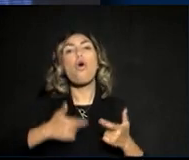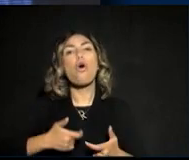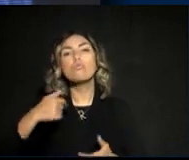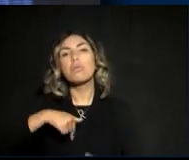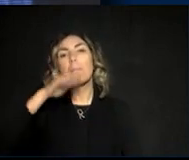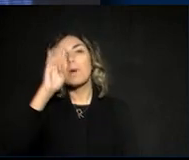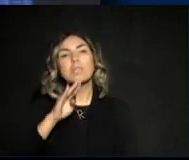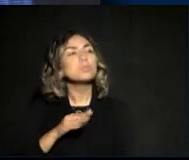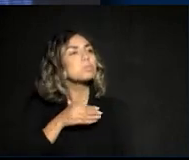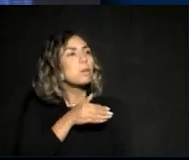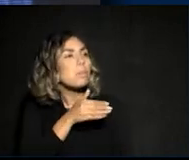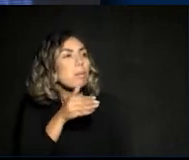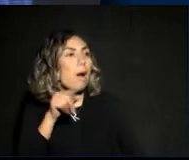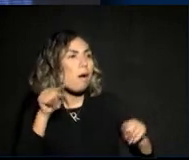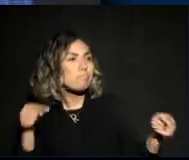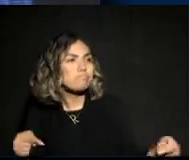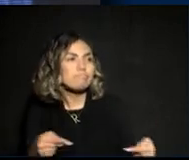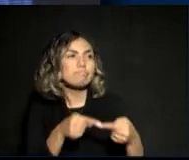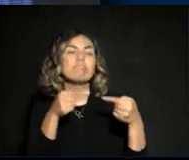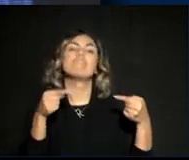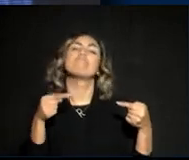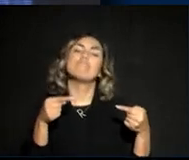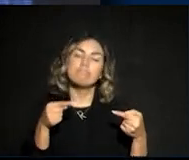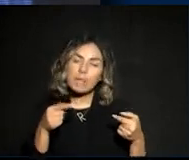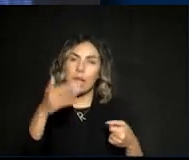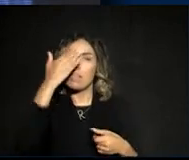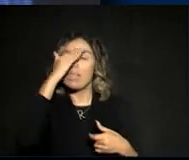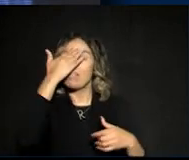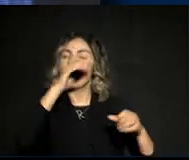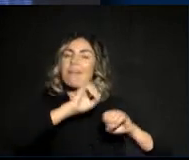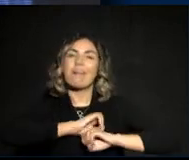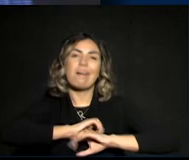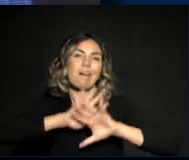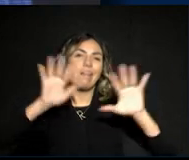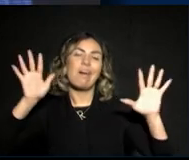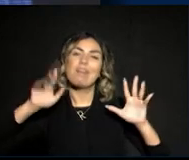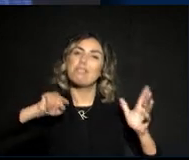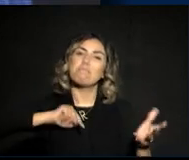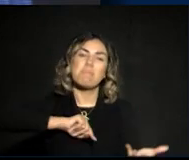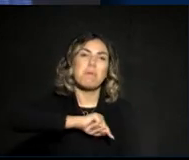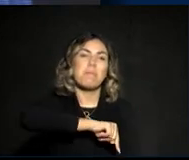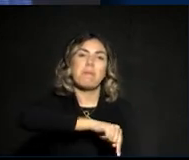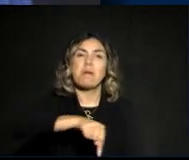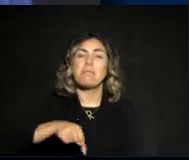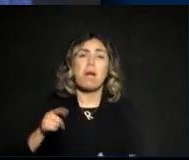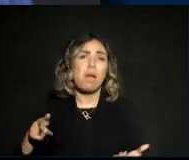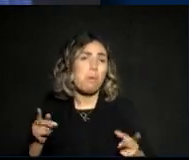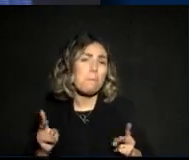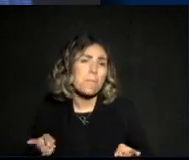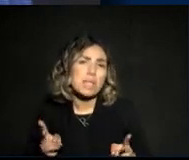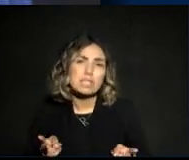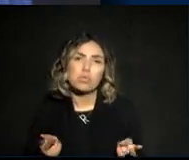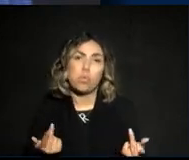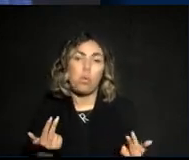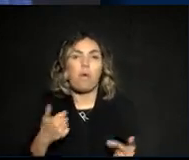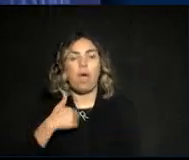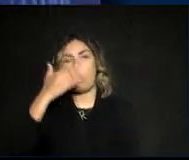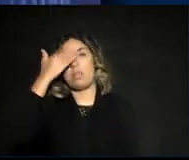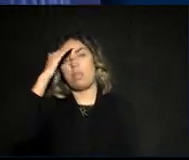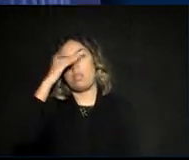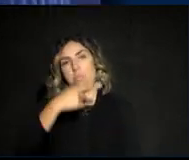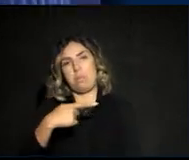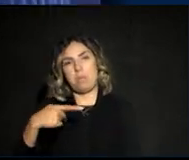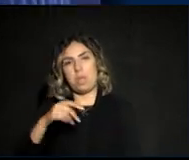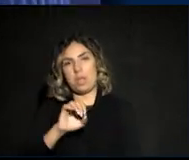acessar e acessando esse ponto e vai estar conversando com toda a máquina com todos os intervenientes que a mesma lógica é porque nós tivemos no